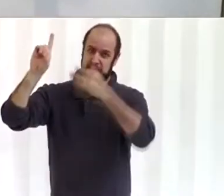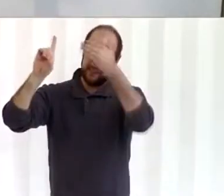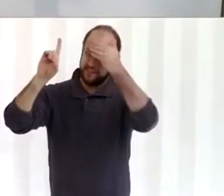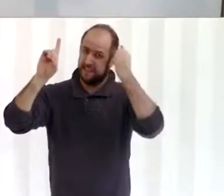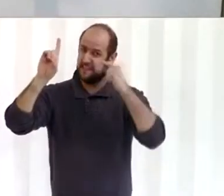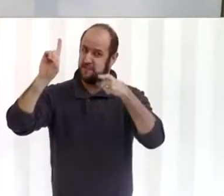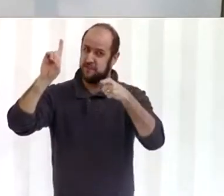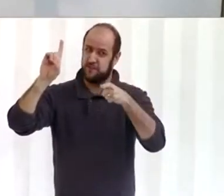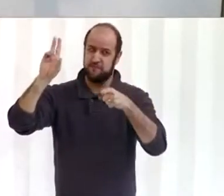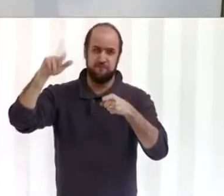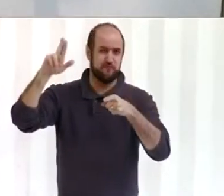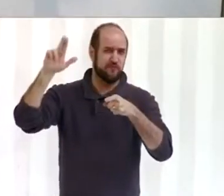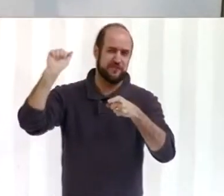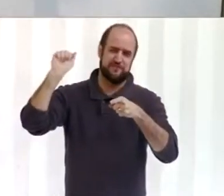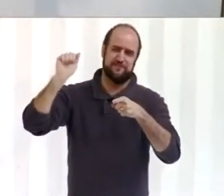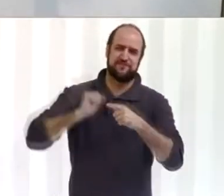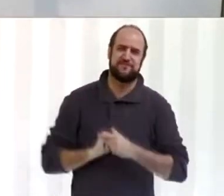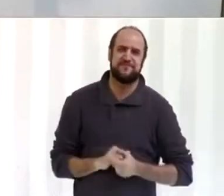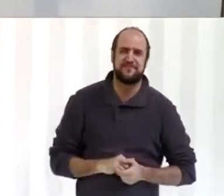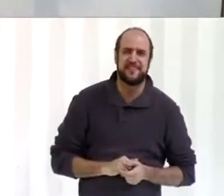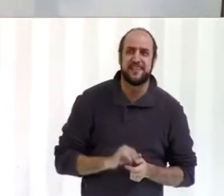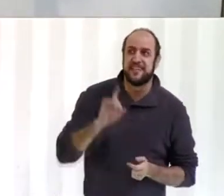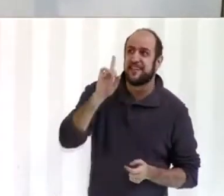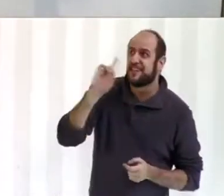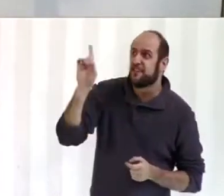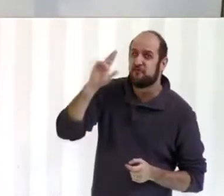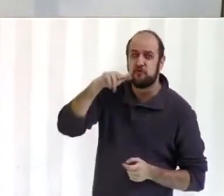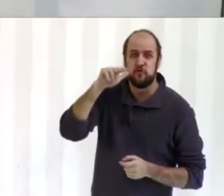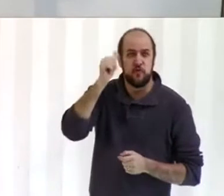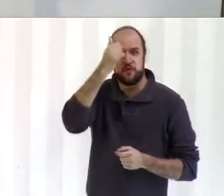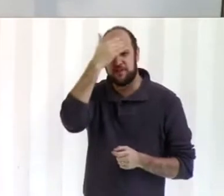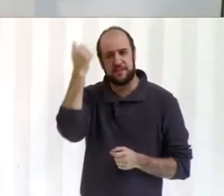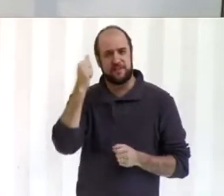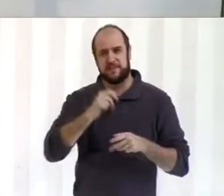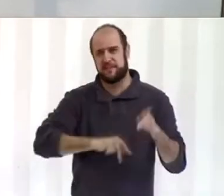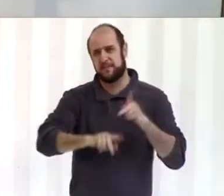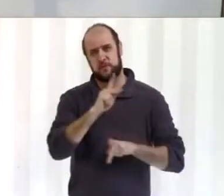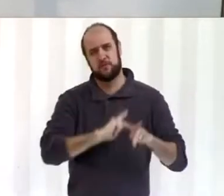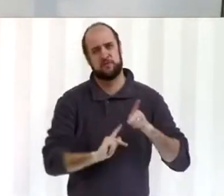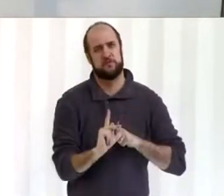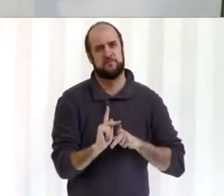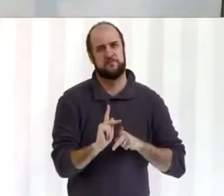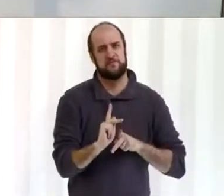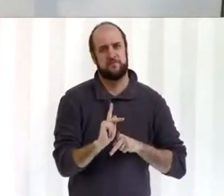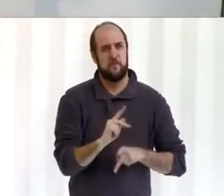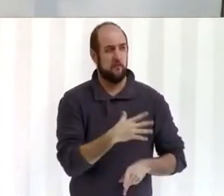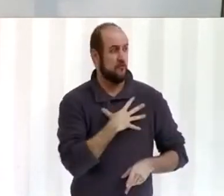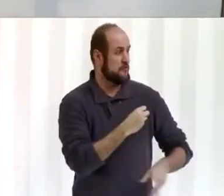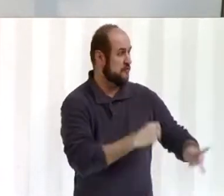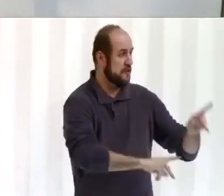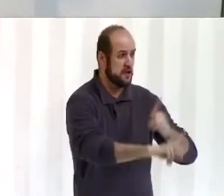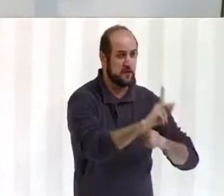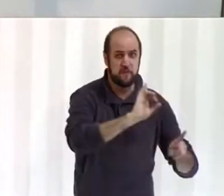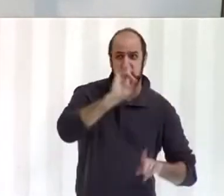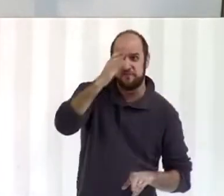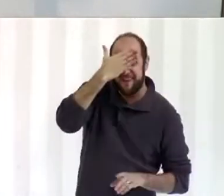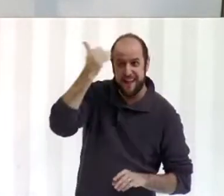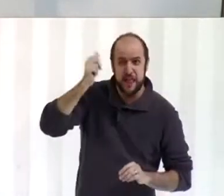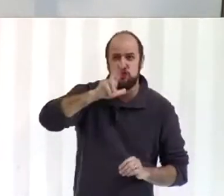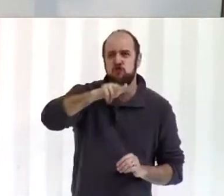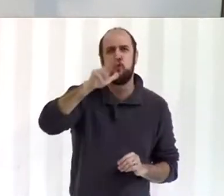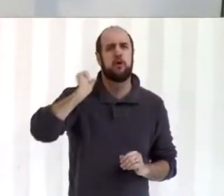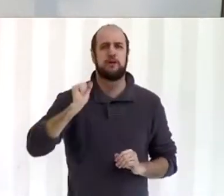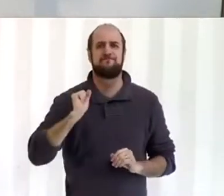Então Deus nunca se esquece do seu povo, Deus nunca se esquece dos seus filhos. Quando Jeremias estava